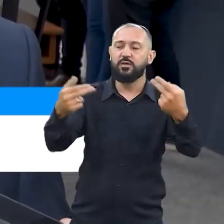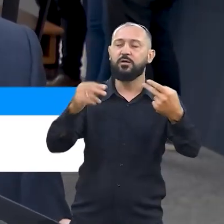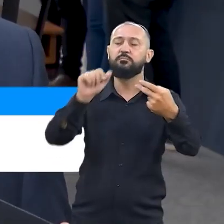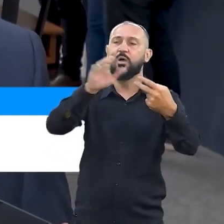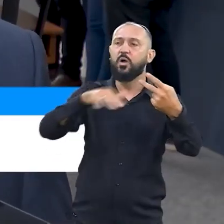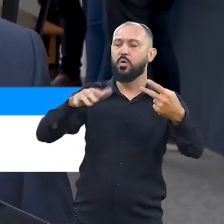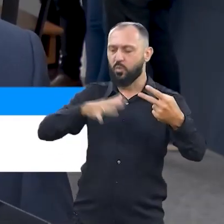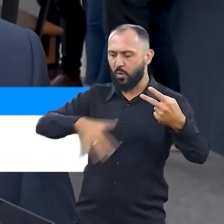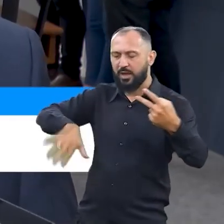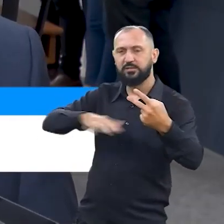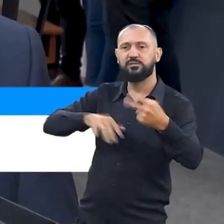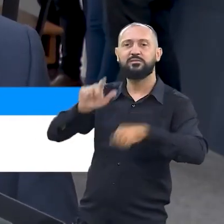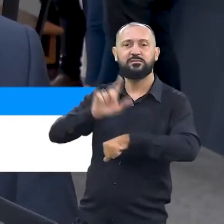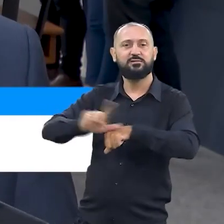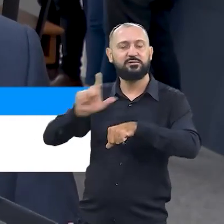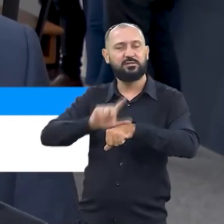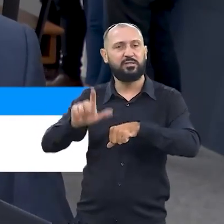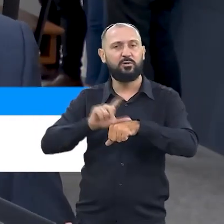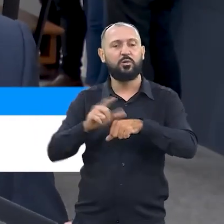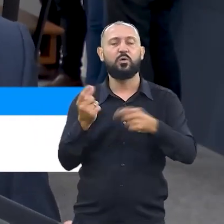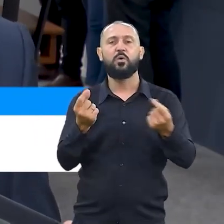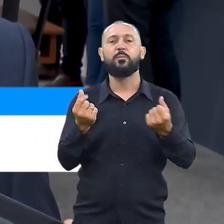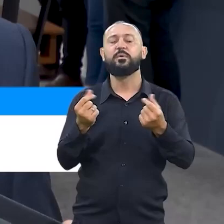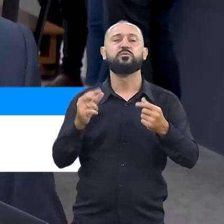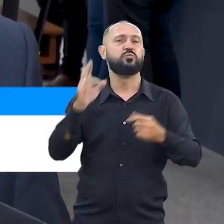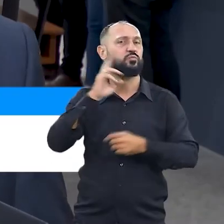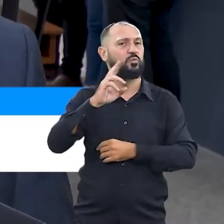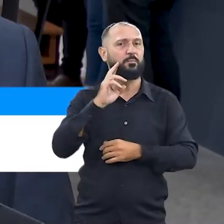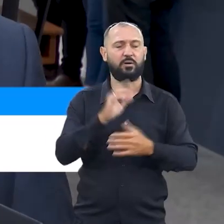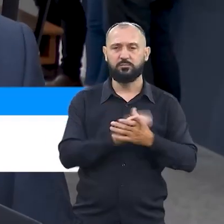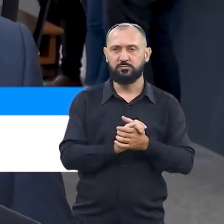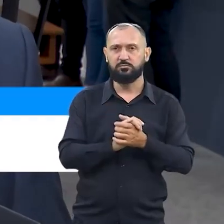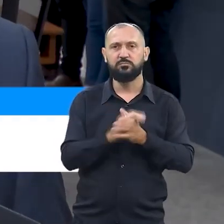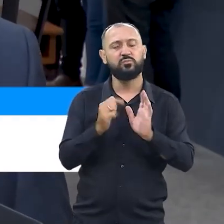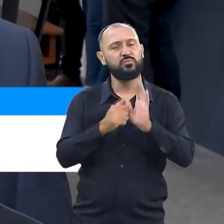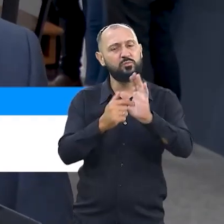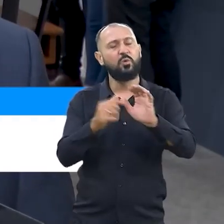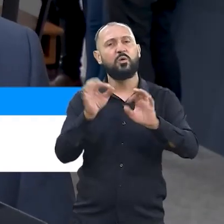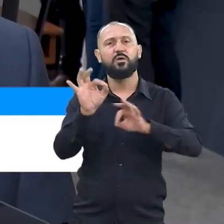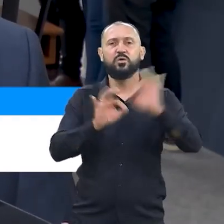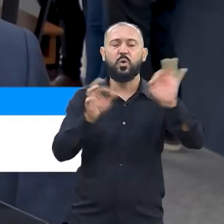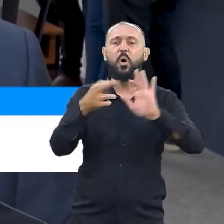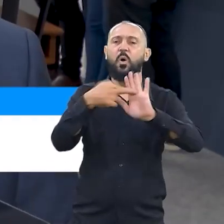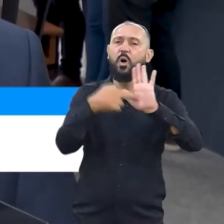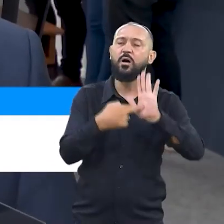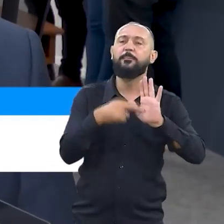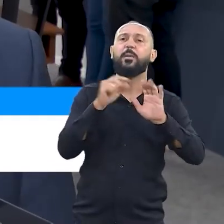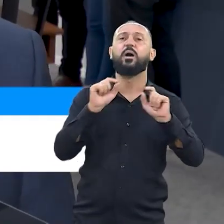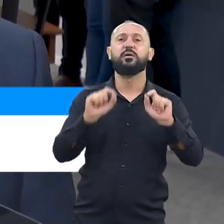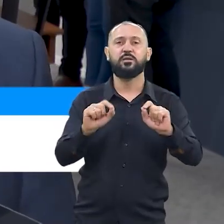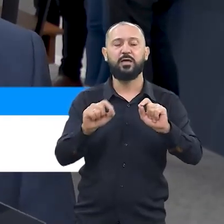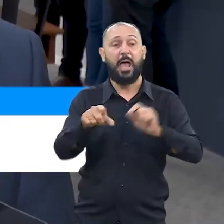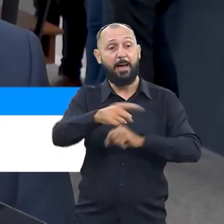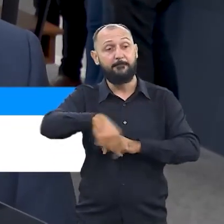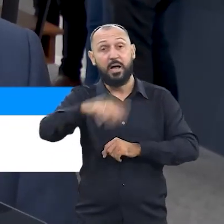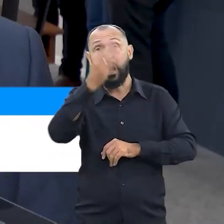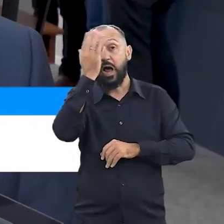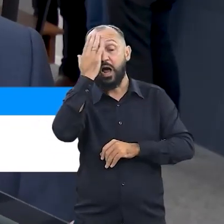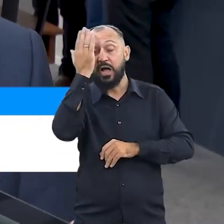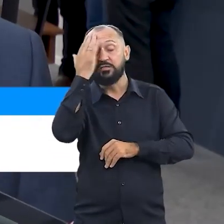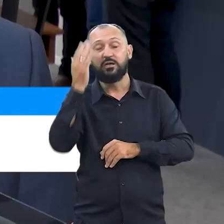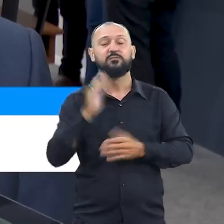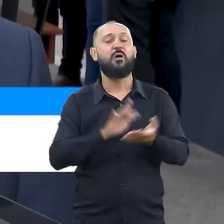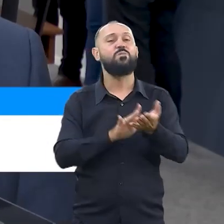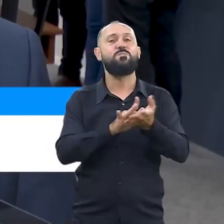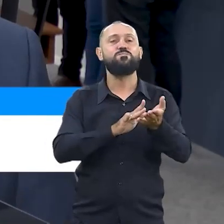ou dois produtos em Black Friday e o resto da loja está tudo em preços normais. Então que seja disciplinada essa questão